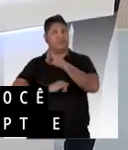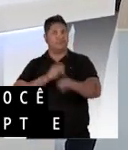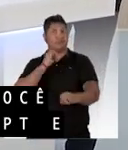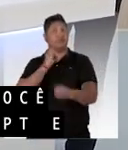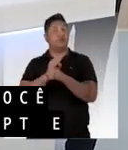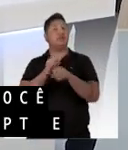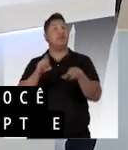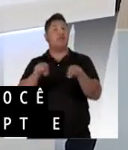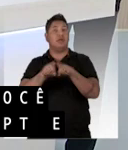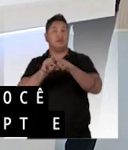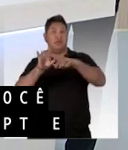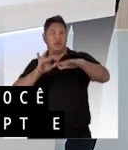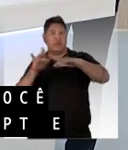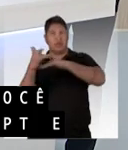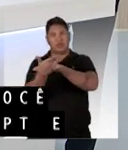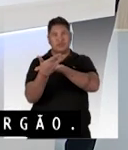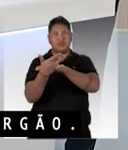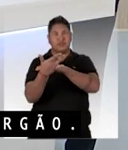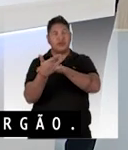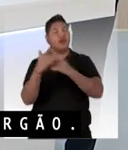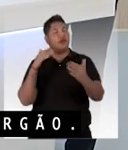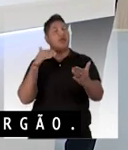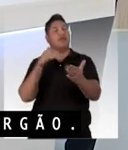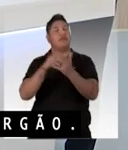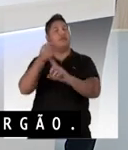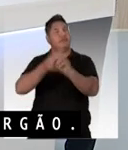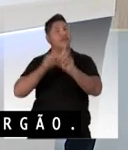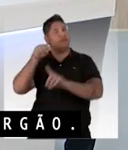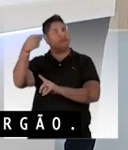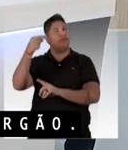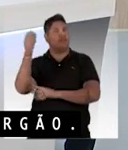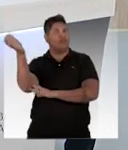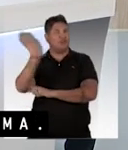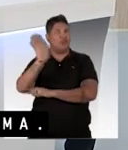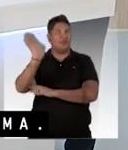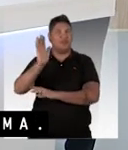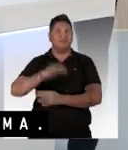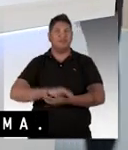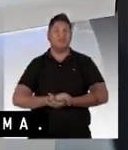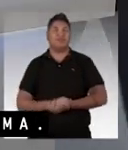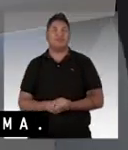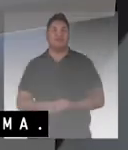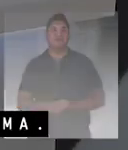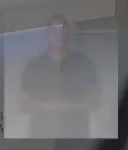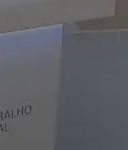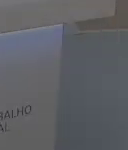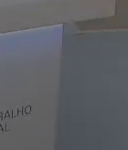site do MPT e nas redes sociais do órgão. Até o próximo programa. Tchau!